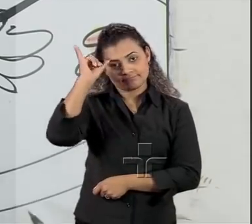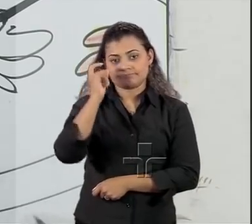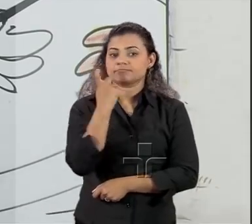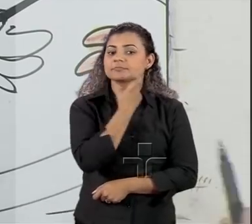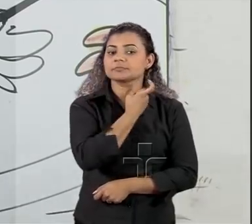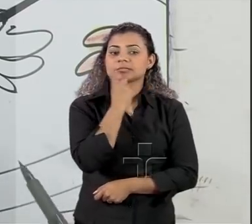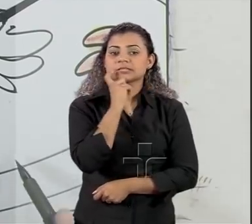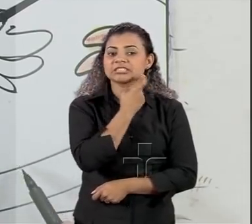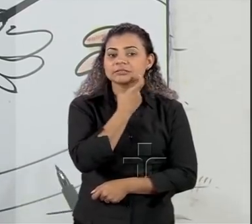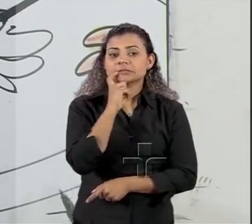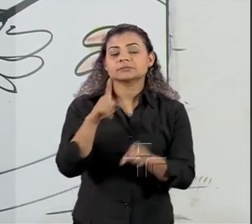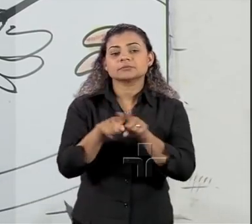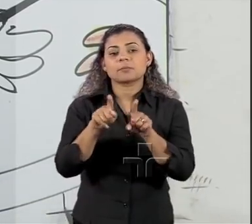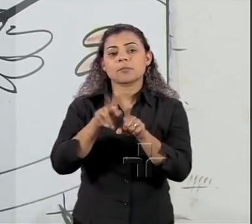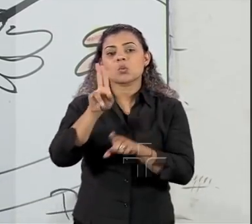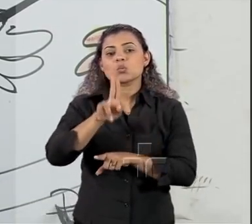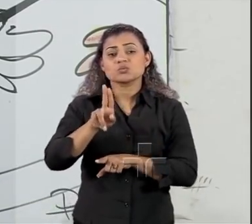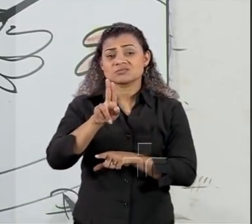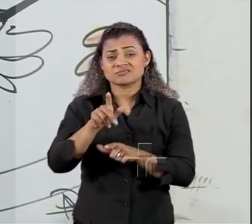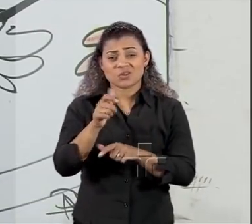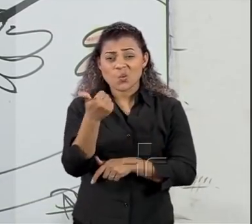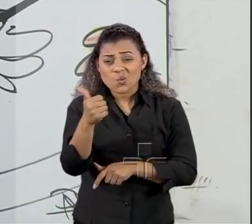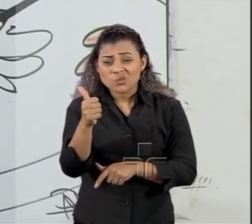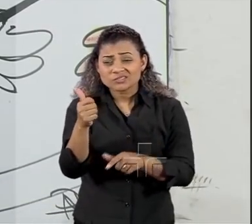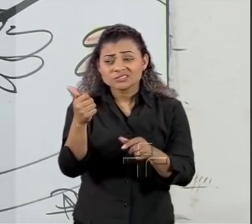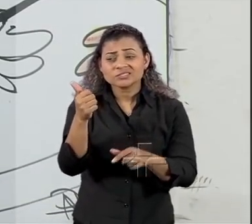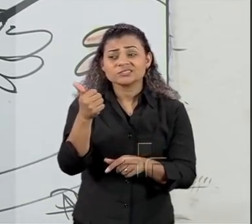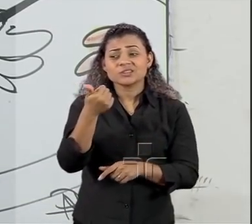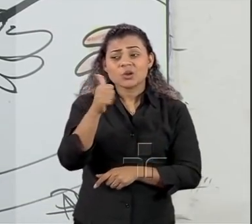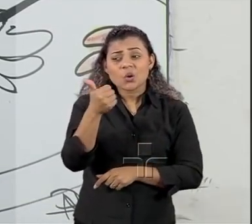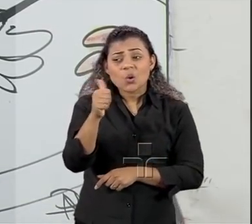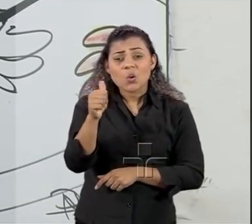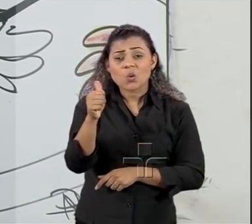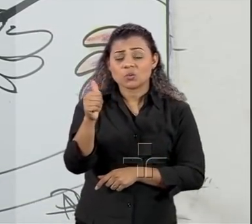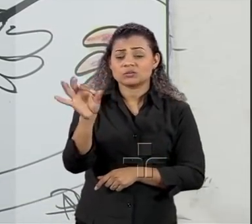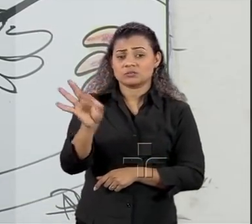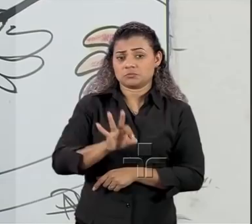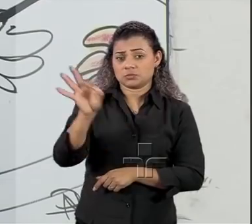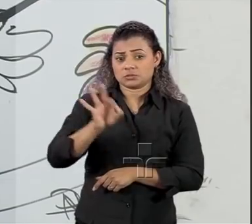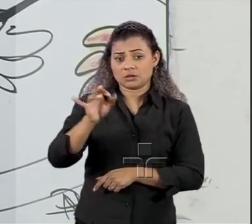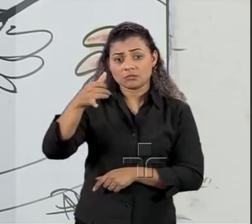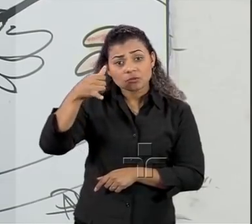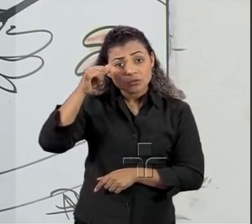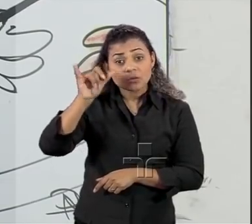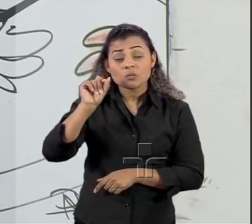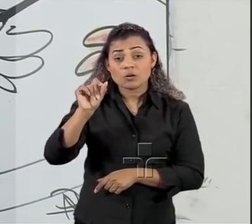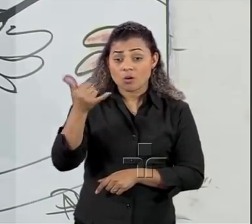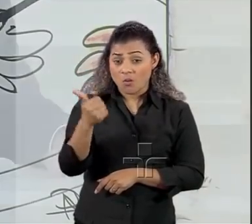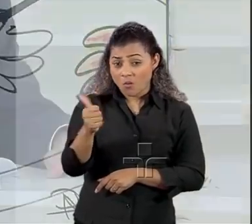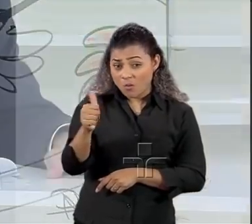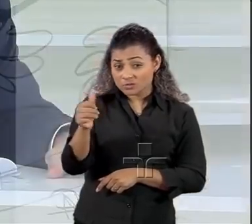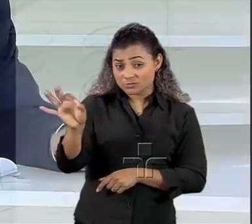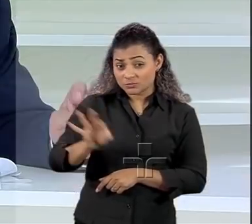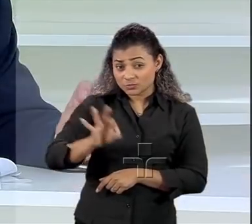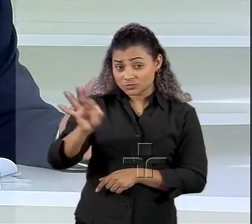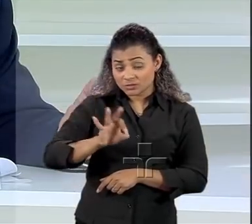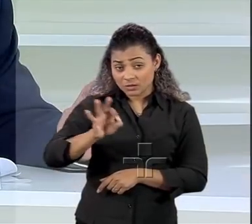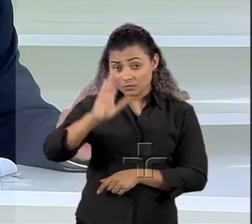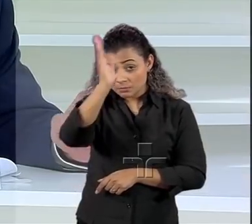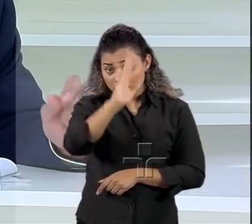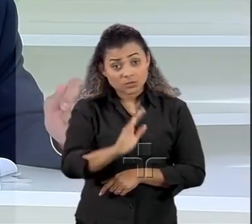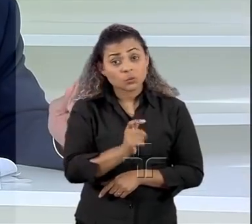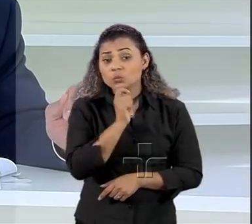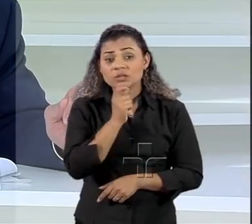11 milhões de brasileiros não têm sequer um dente. 11%, desculpe, dos brasileiros não têm sequer um